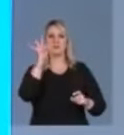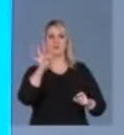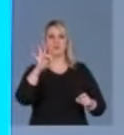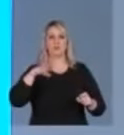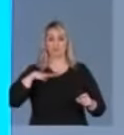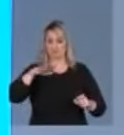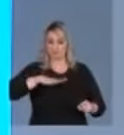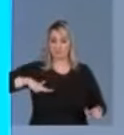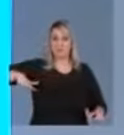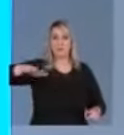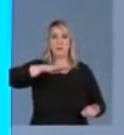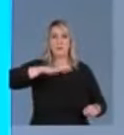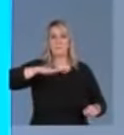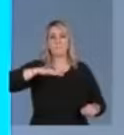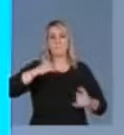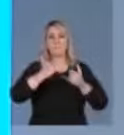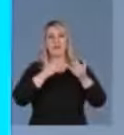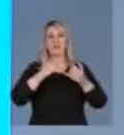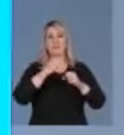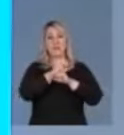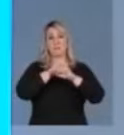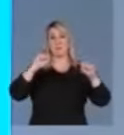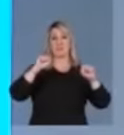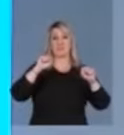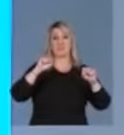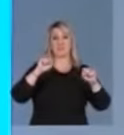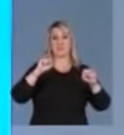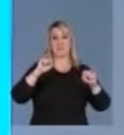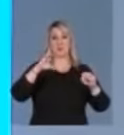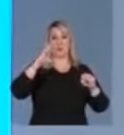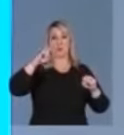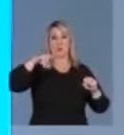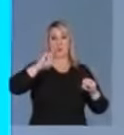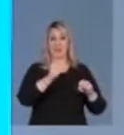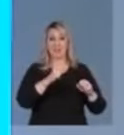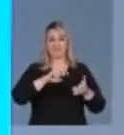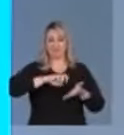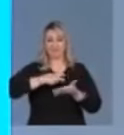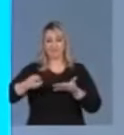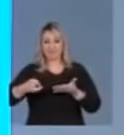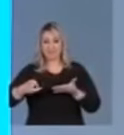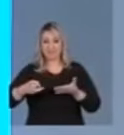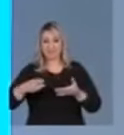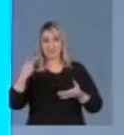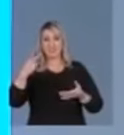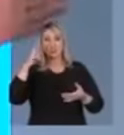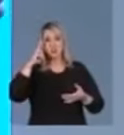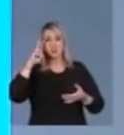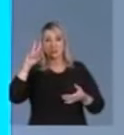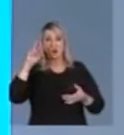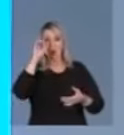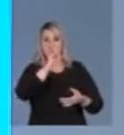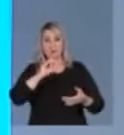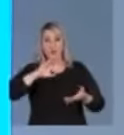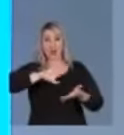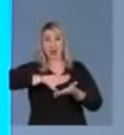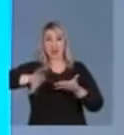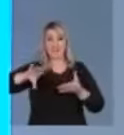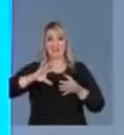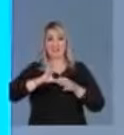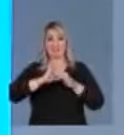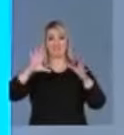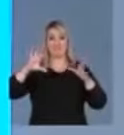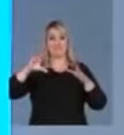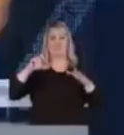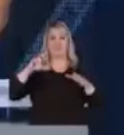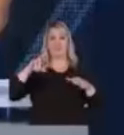cidade Parecia Impossível caçar Eduardo Cunha vamos fazer na segunda-feira no dia 2 de outubro vamos livrar o rio do PMDB elegendo